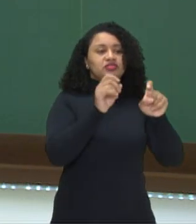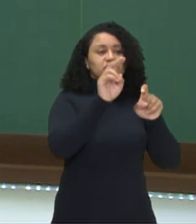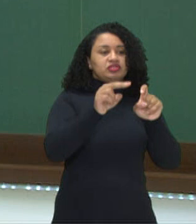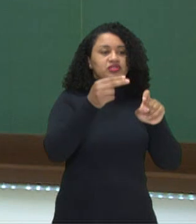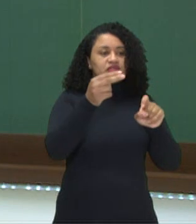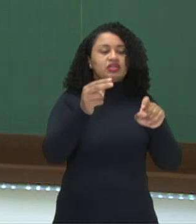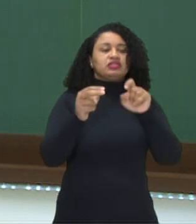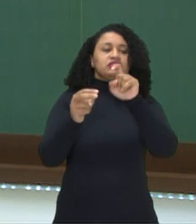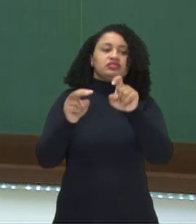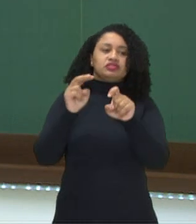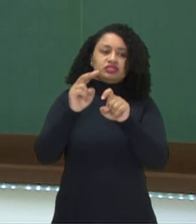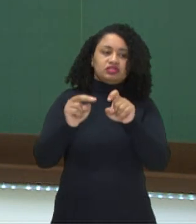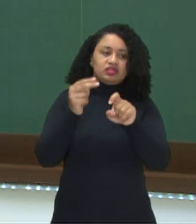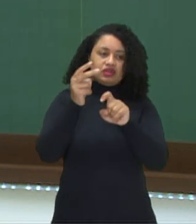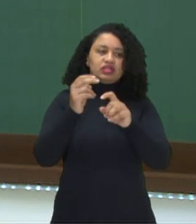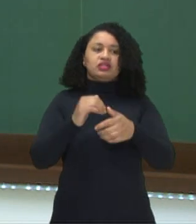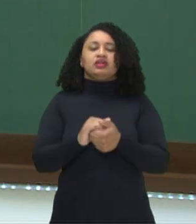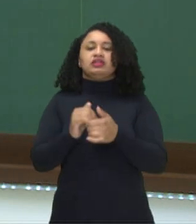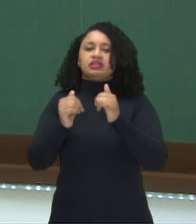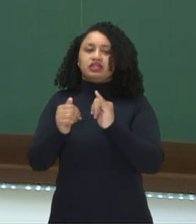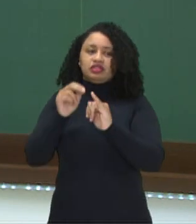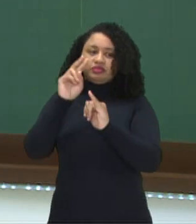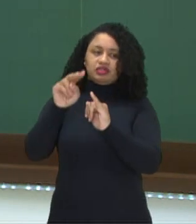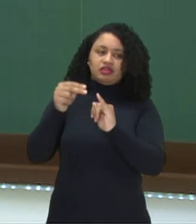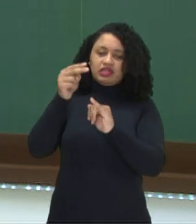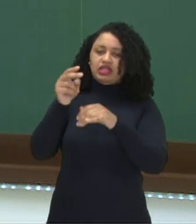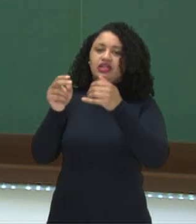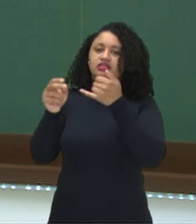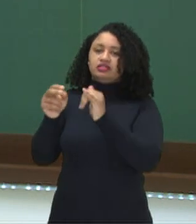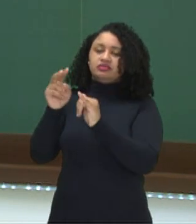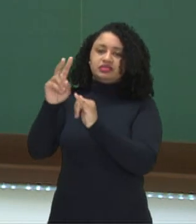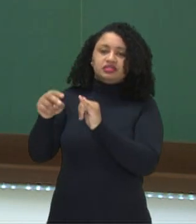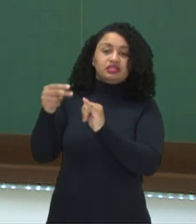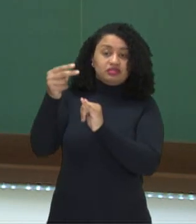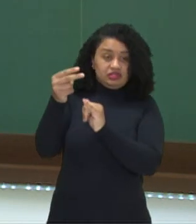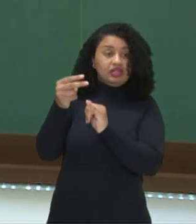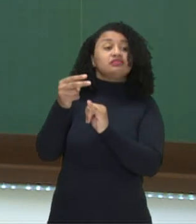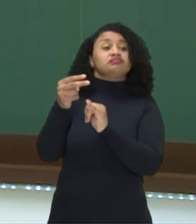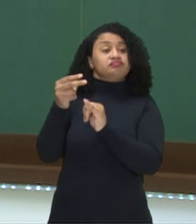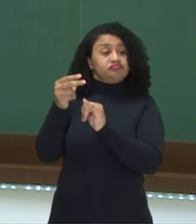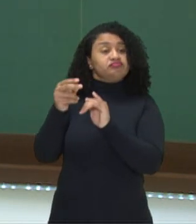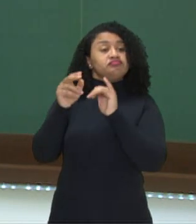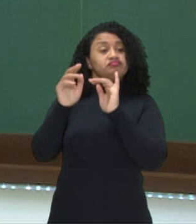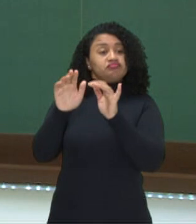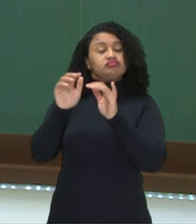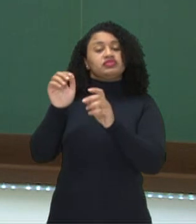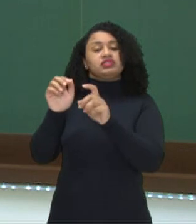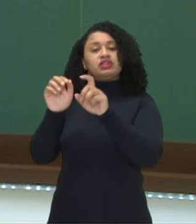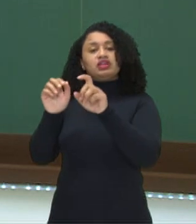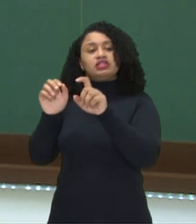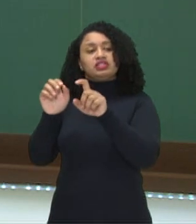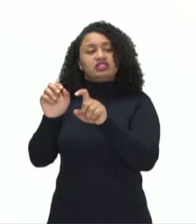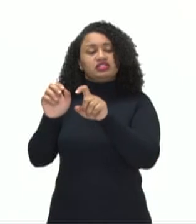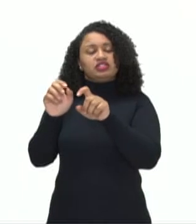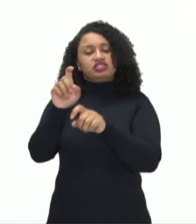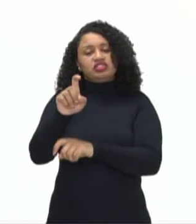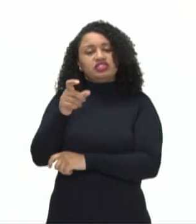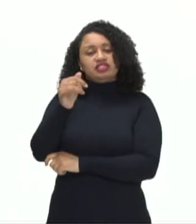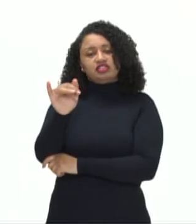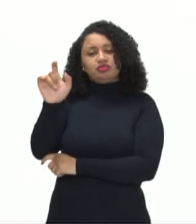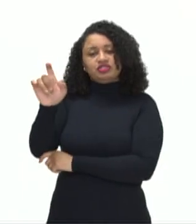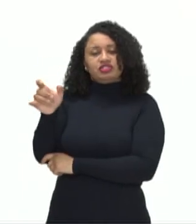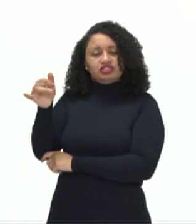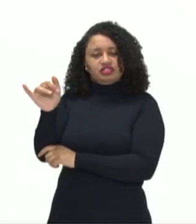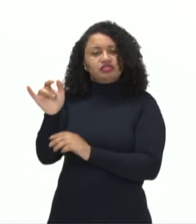menos 2x ao quadrado, mais y com mais 3y, já deu uma diferencinha aqui. E o menos 5xy com o